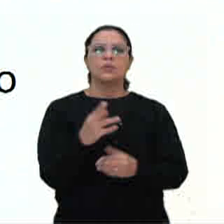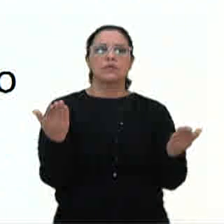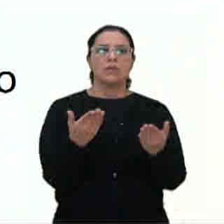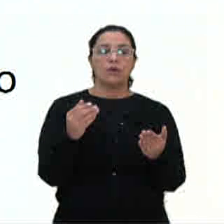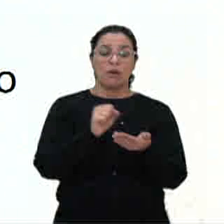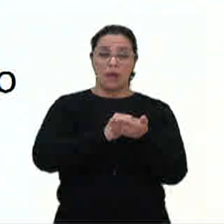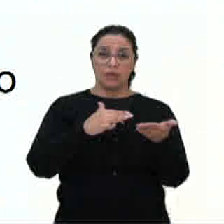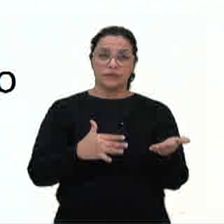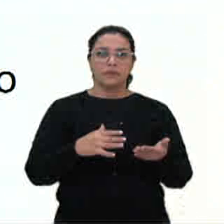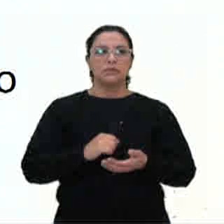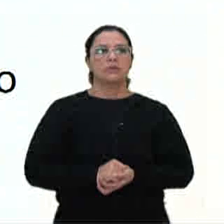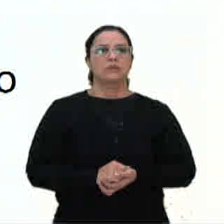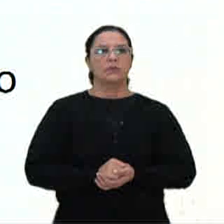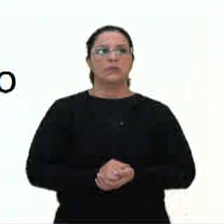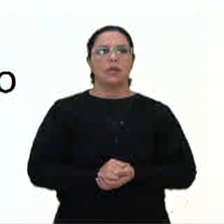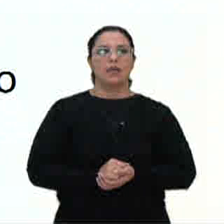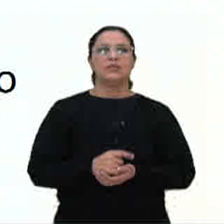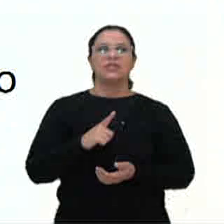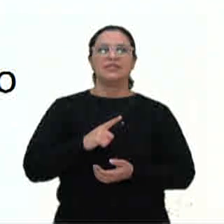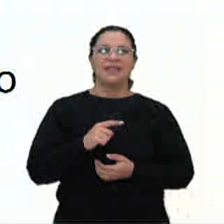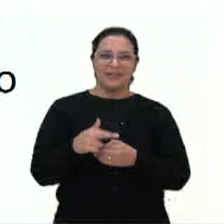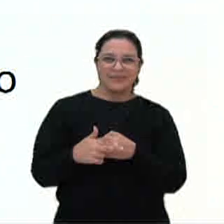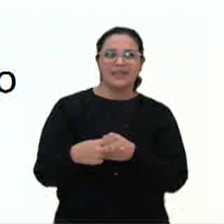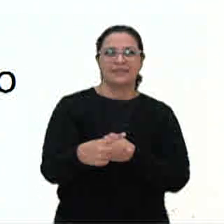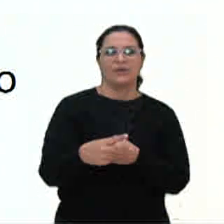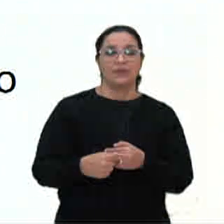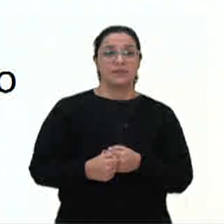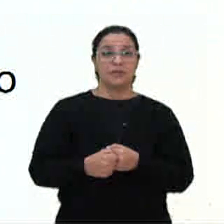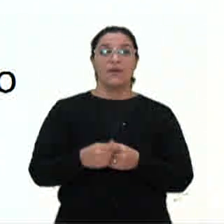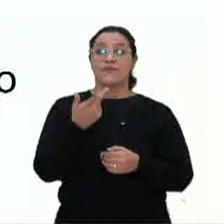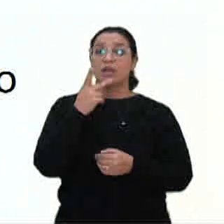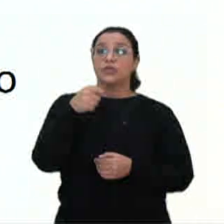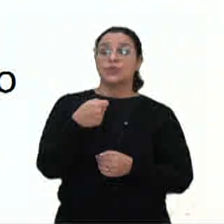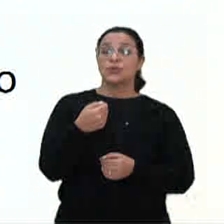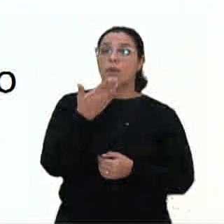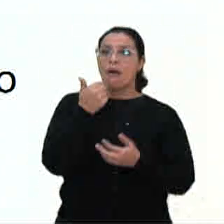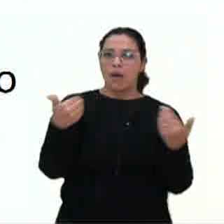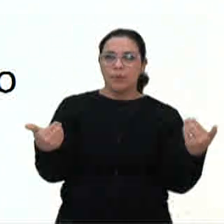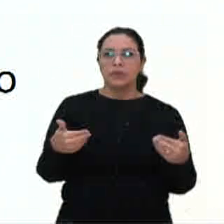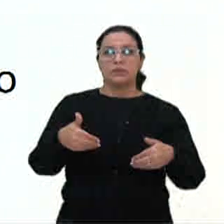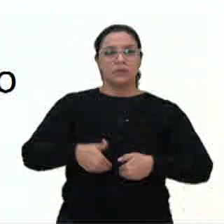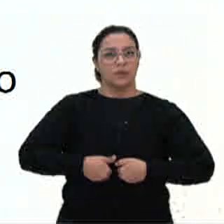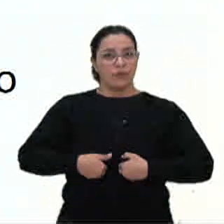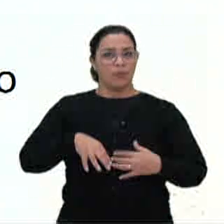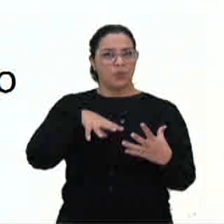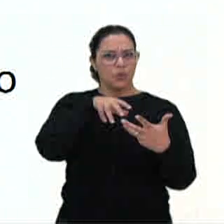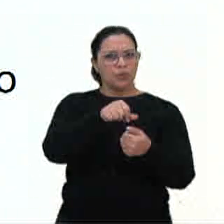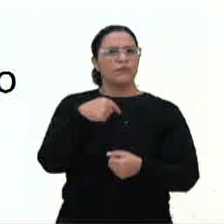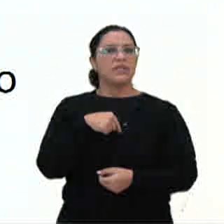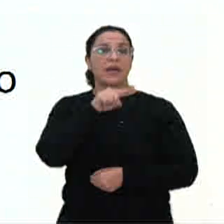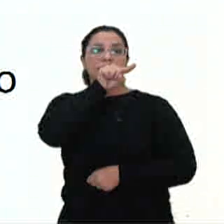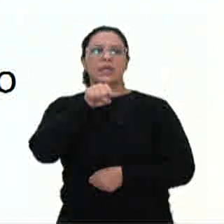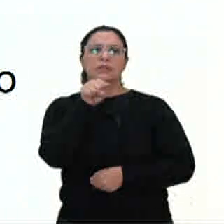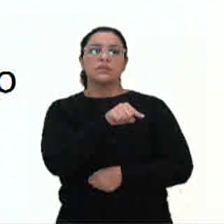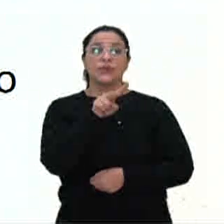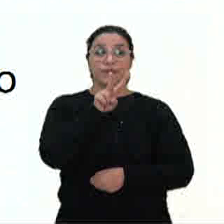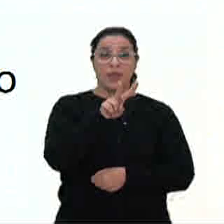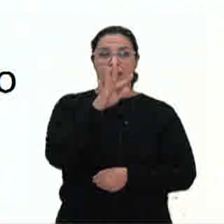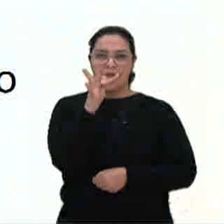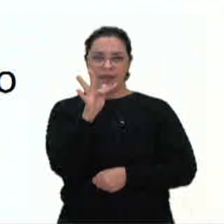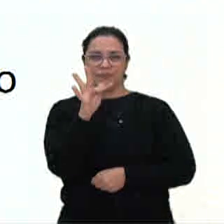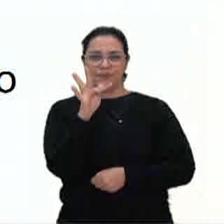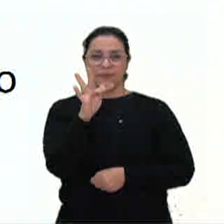o exercício aqui na sequência. Sobre a produção de alimentos e a fome no mundo, você vai marcar